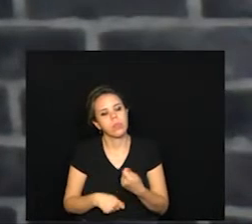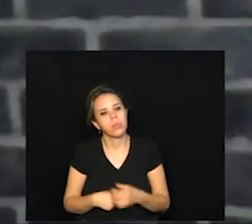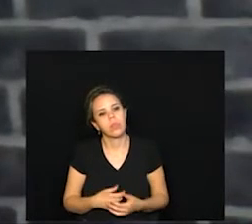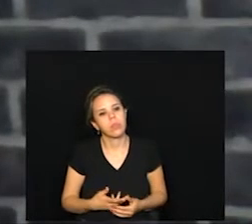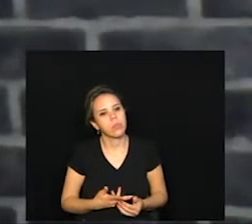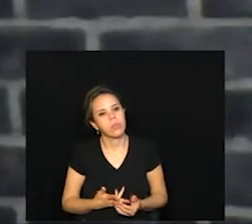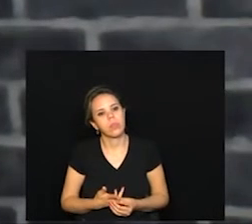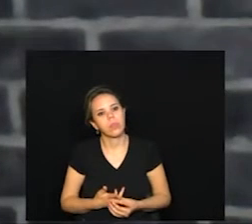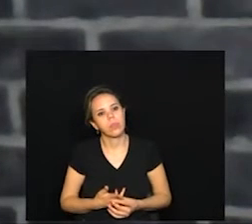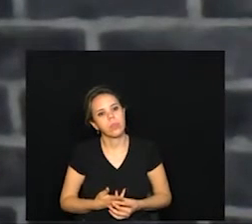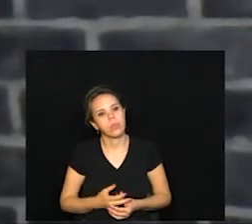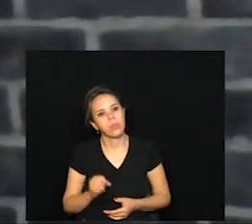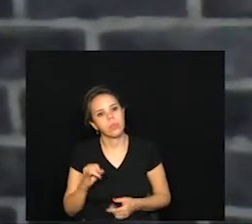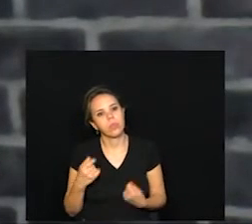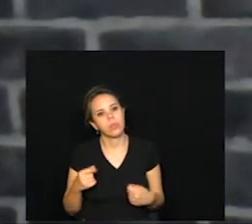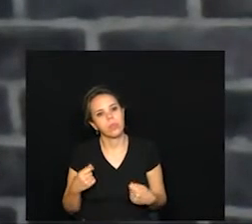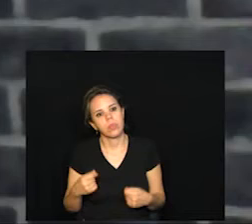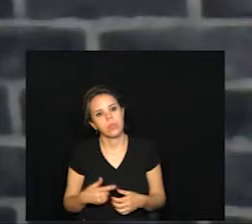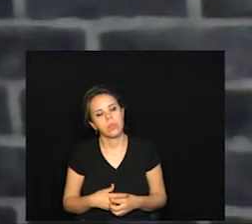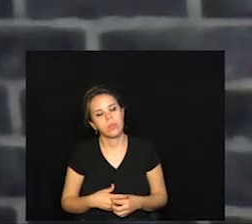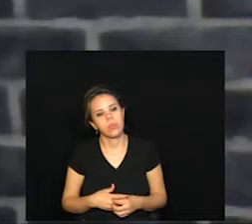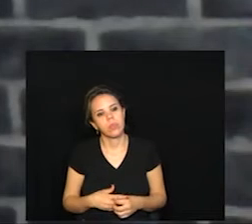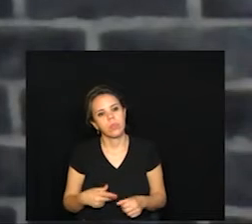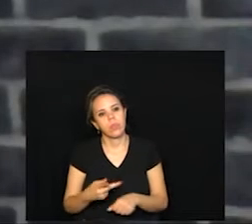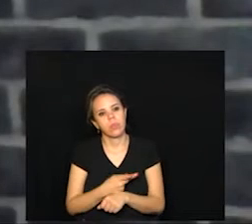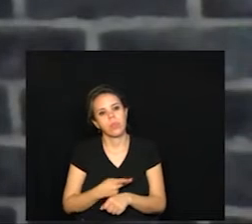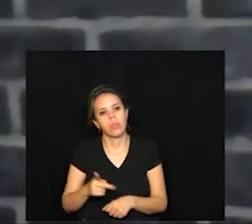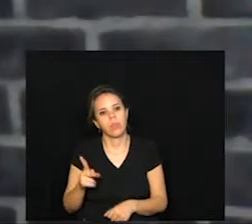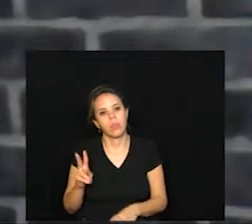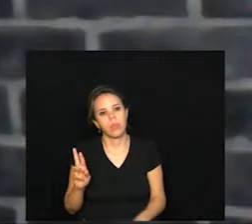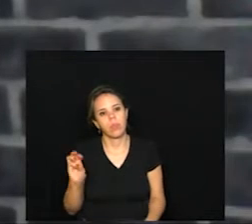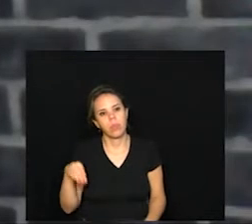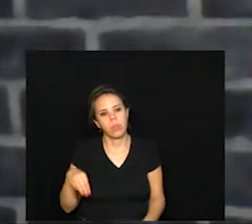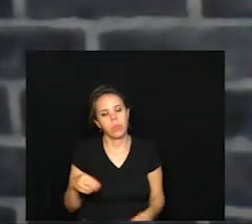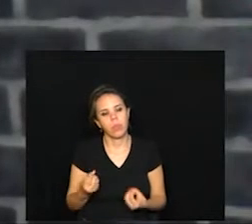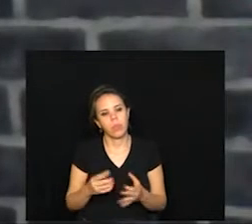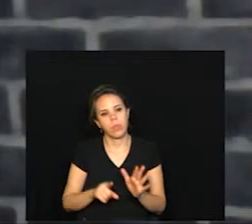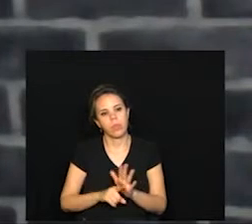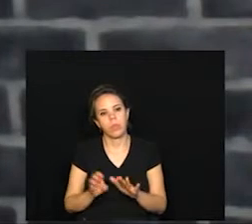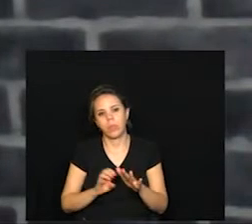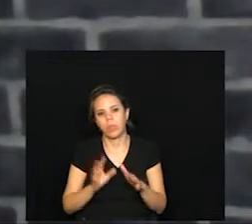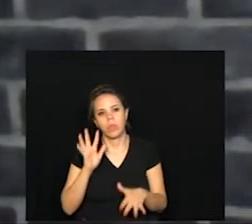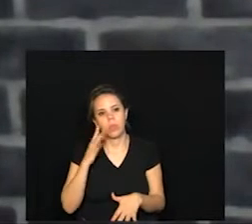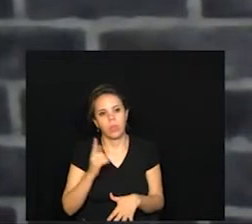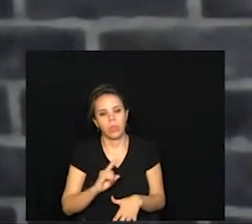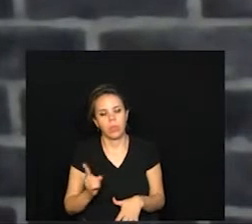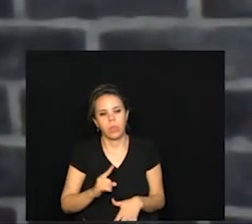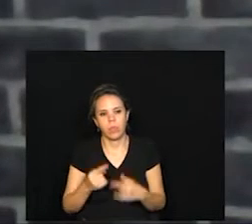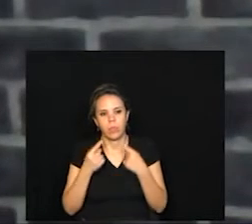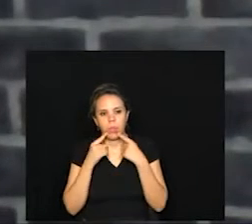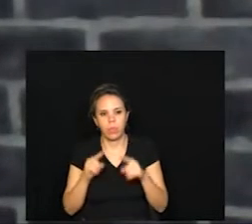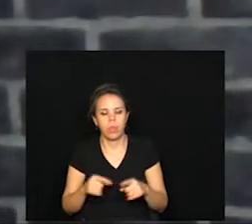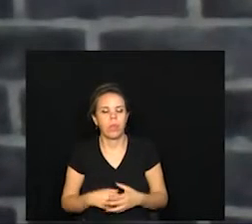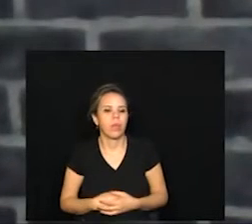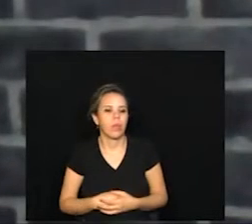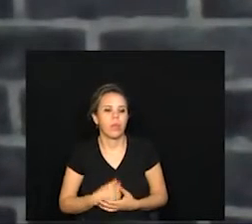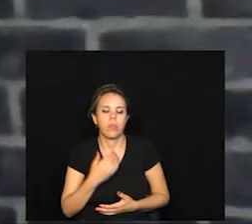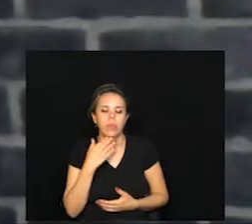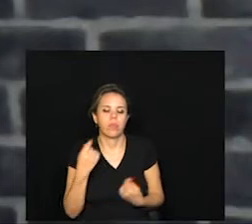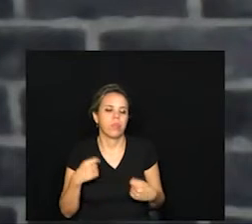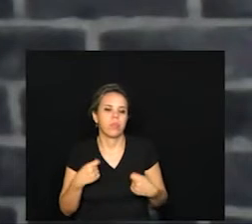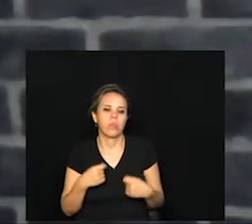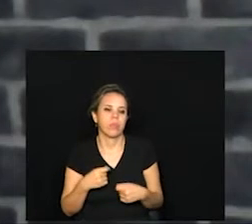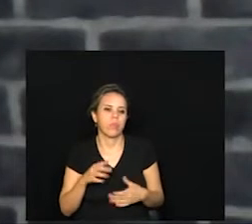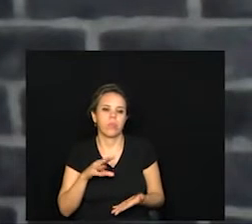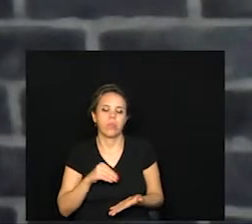administrativo. Ou seja, se ele precisar procurar o Procon para informar, olha, a empresa não resolveu a minha reclamação, ele não vai precisar